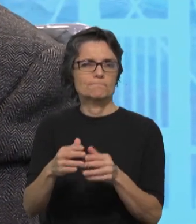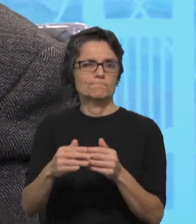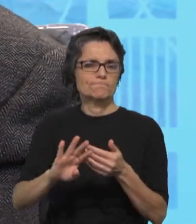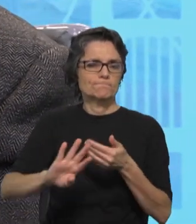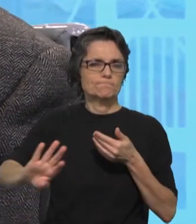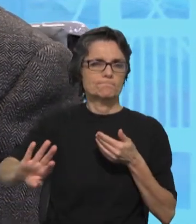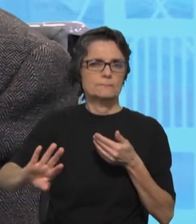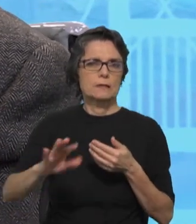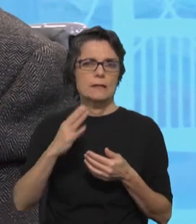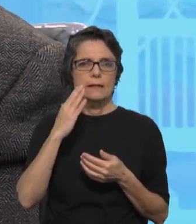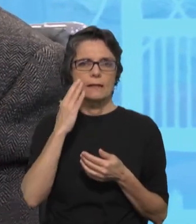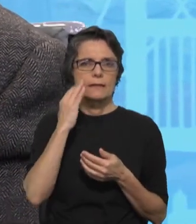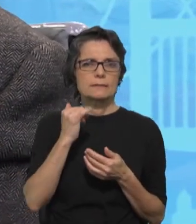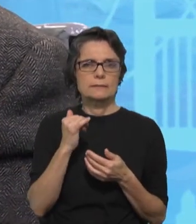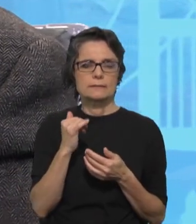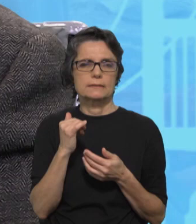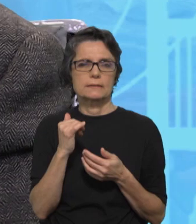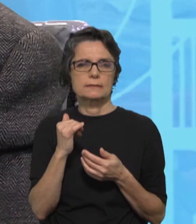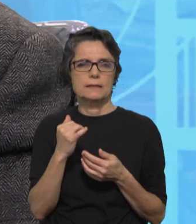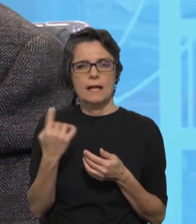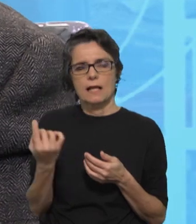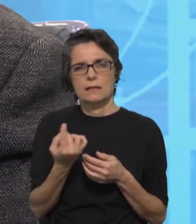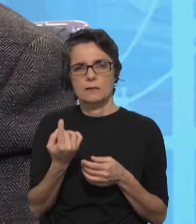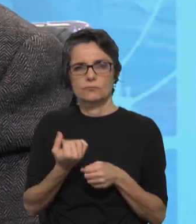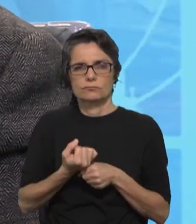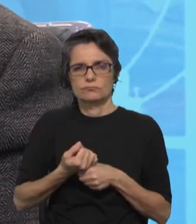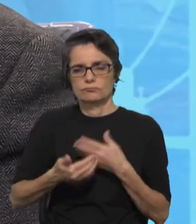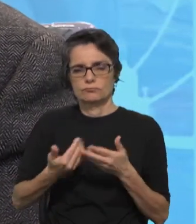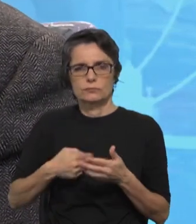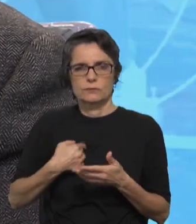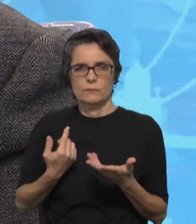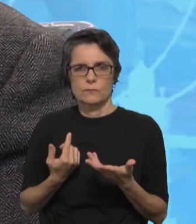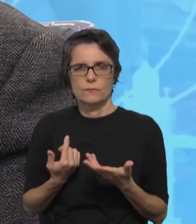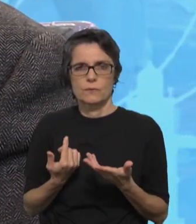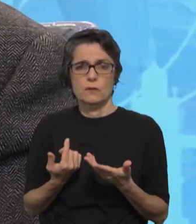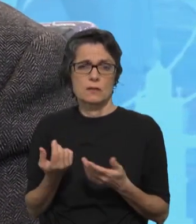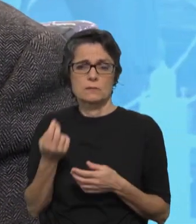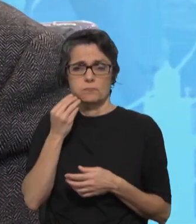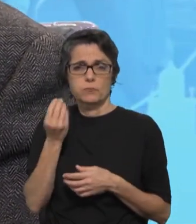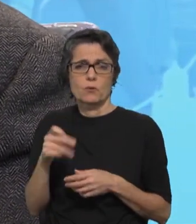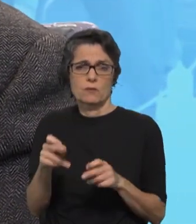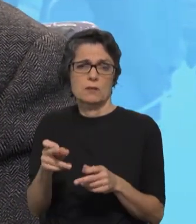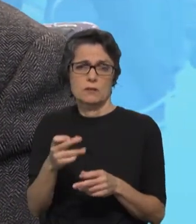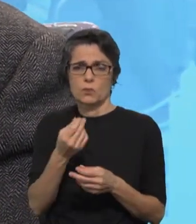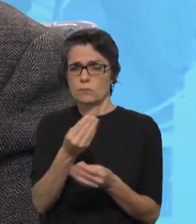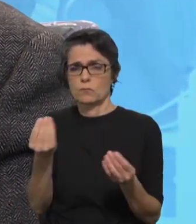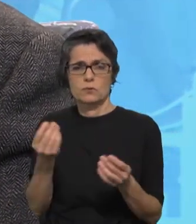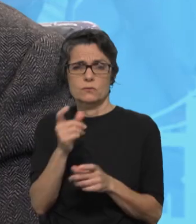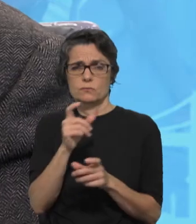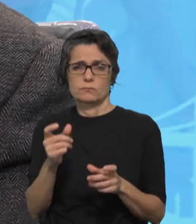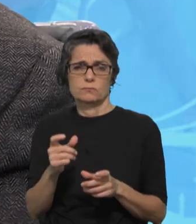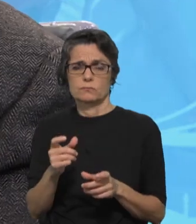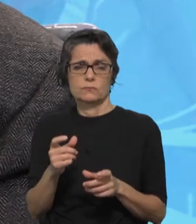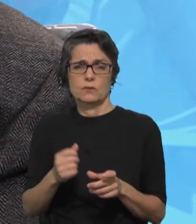procuraram agir individualmente. Isso aconteceu também com todos aqueles católicos que se